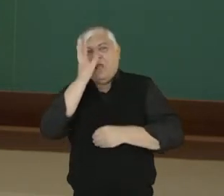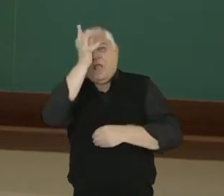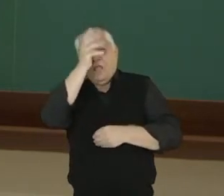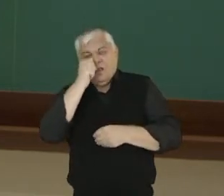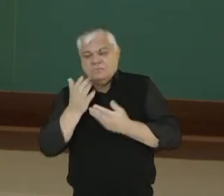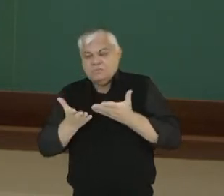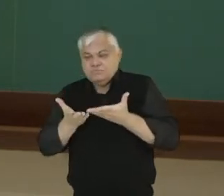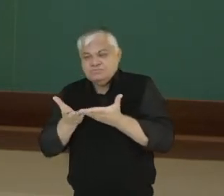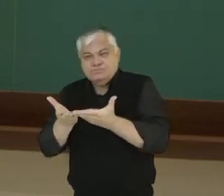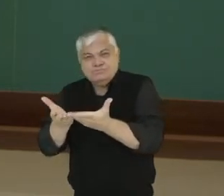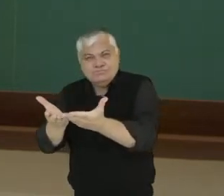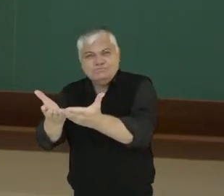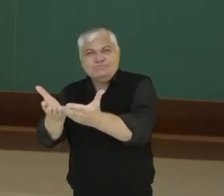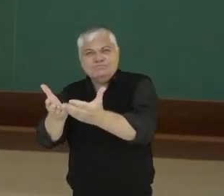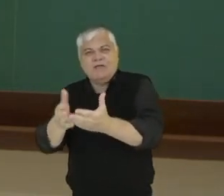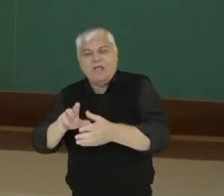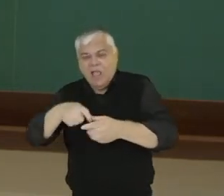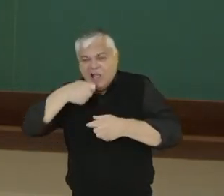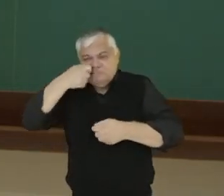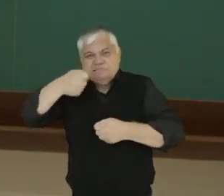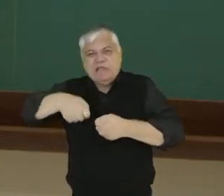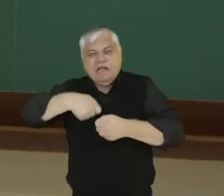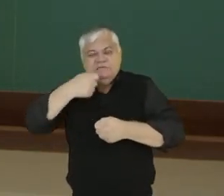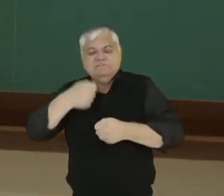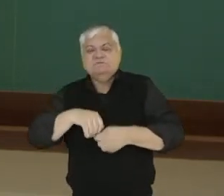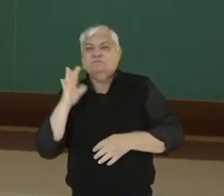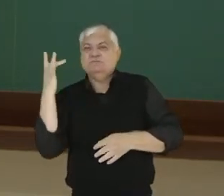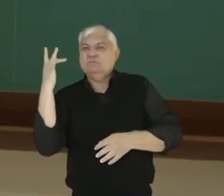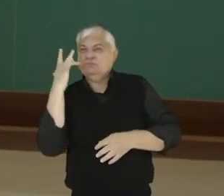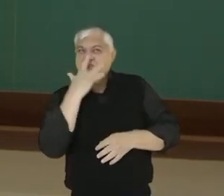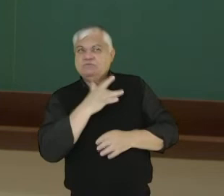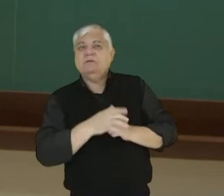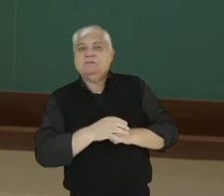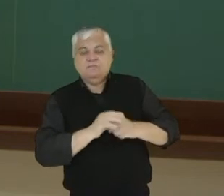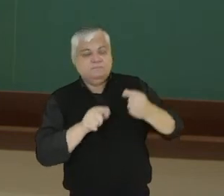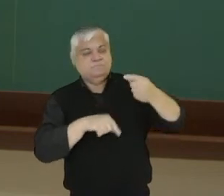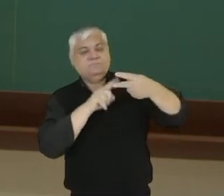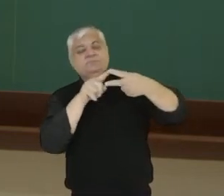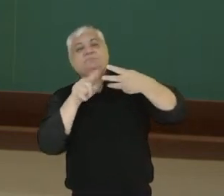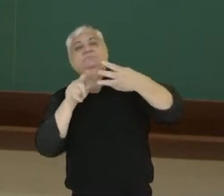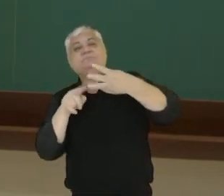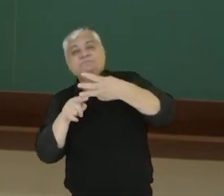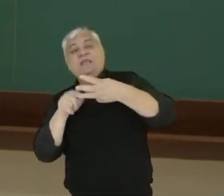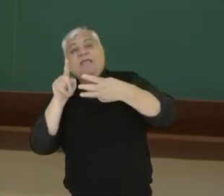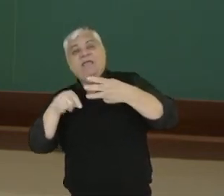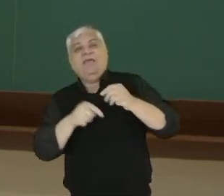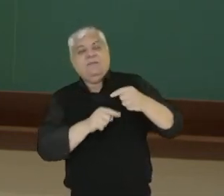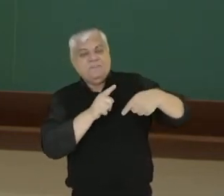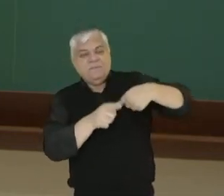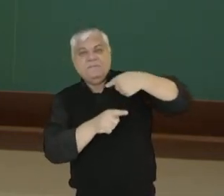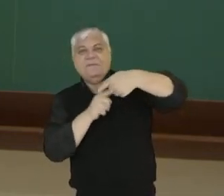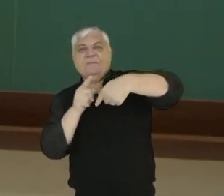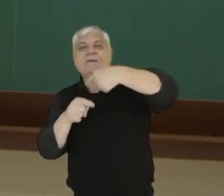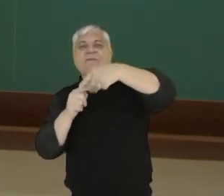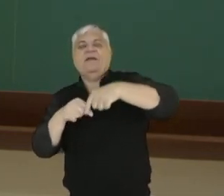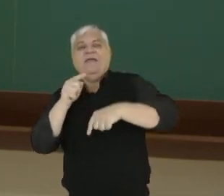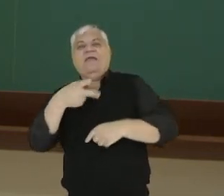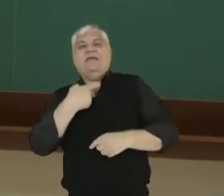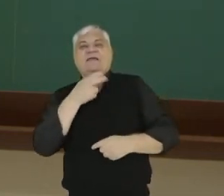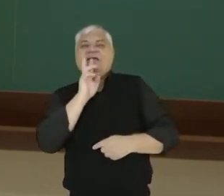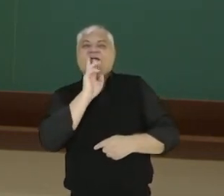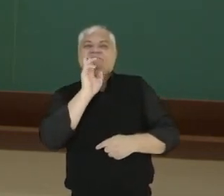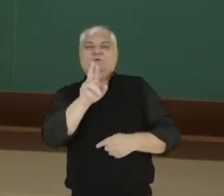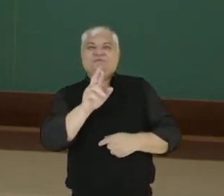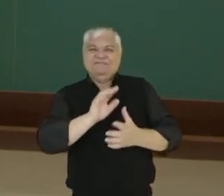frango assado, né? Uma delícia ali, ó, coisa linda, hein? Certo? Então isso aqui vira, no caso, seria uma opção de